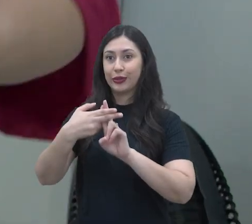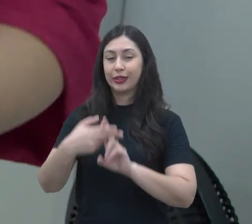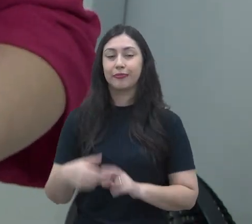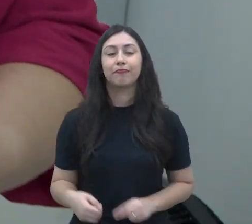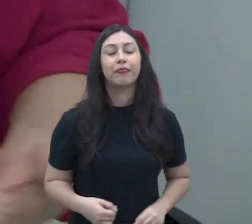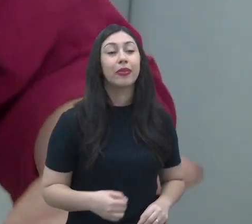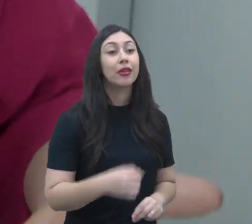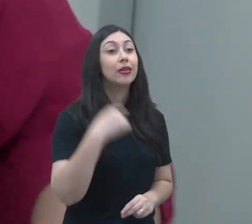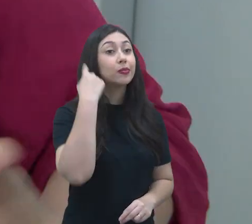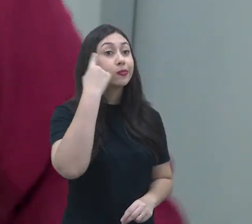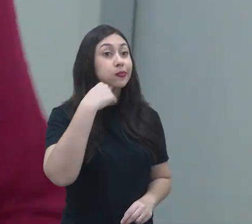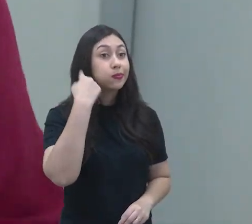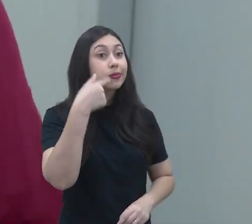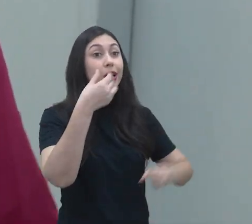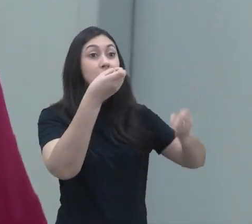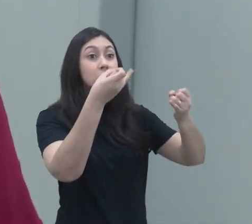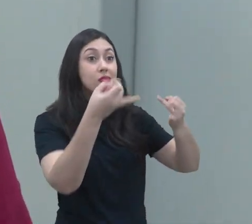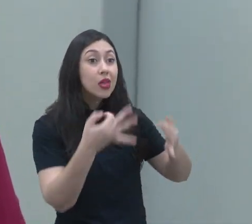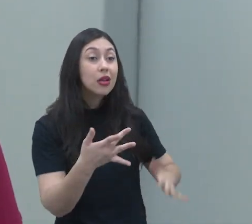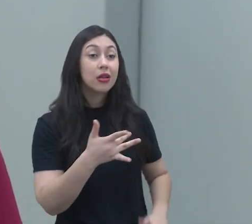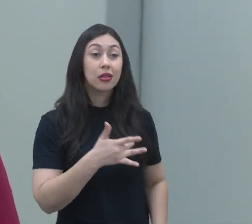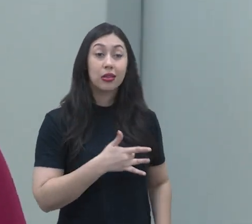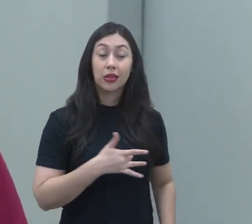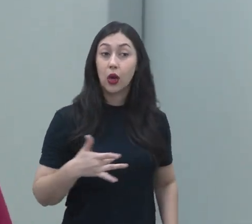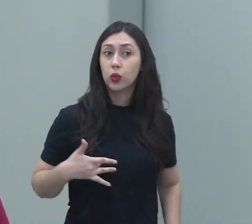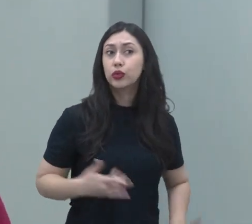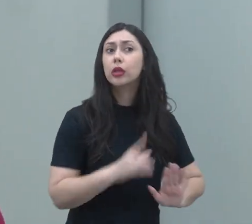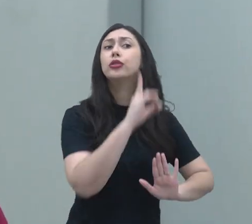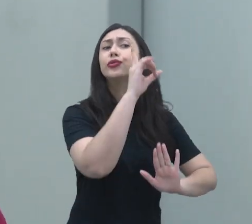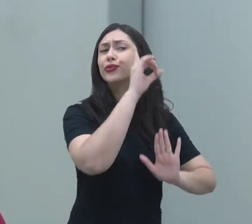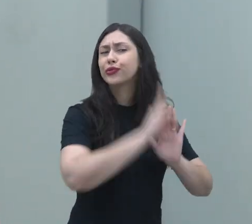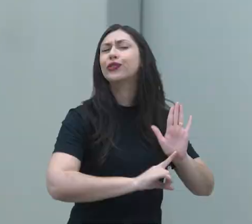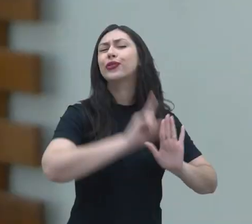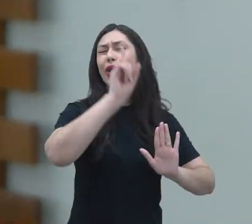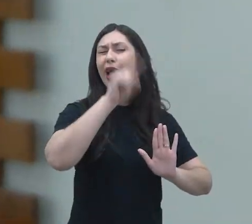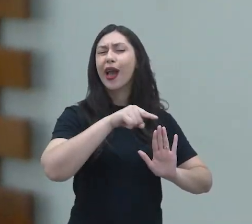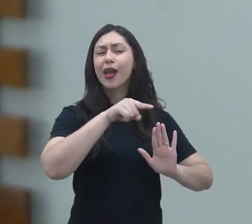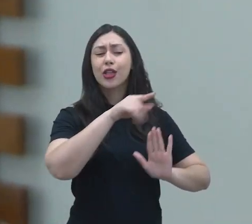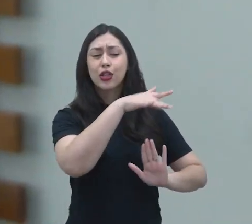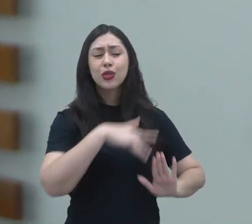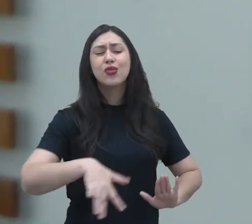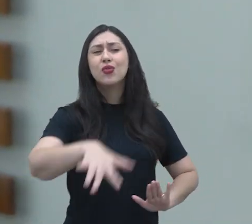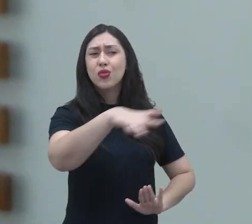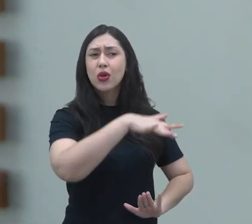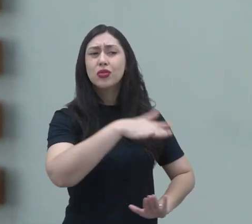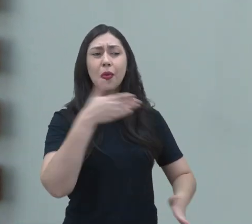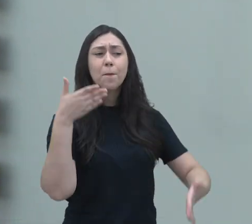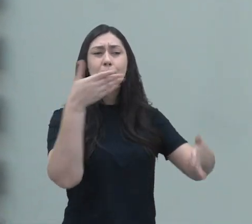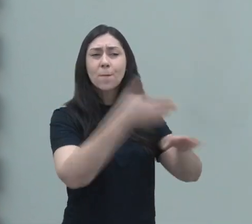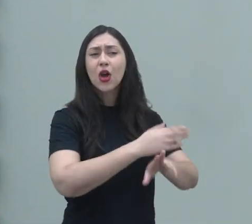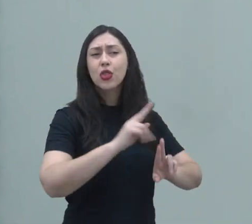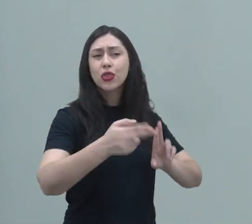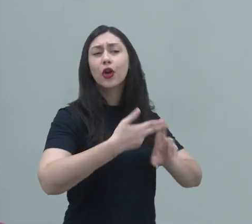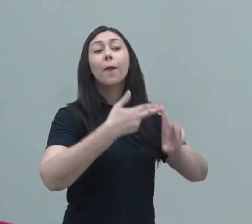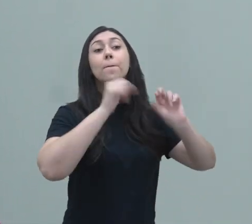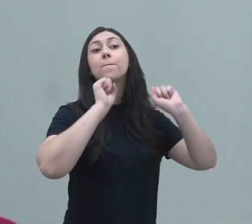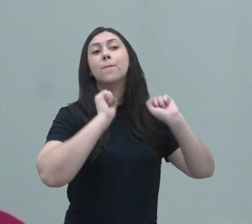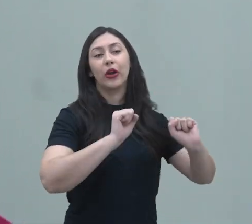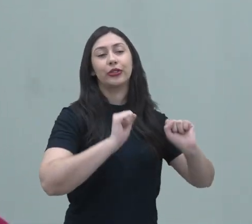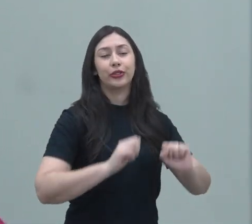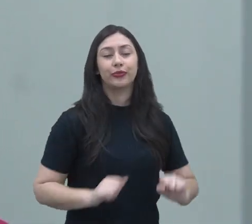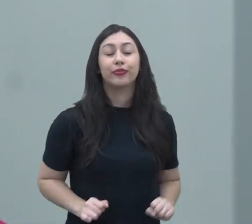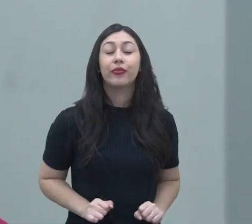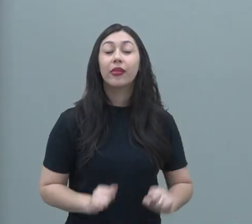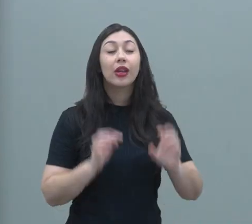SUS. Como essa advogada explica, a saúde é um direito. Todo cidadão tem acesso ao SUS,